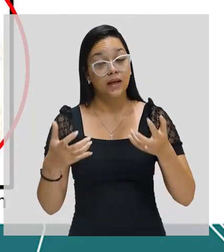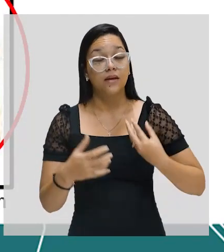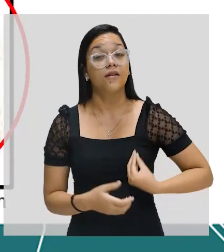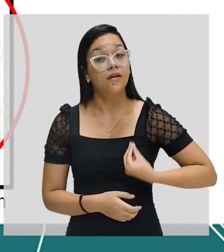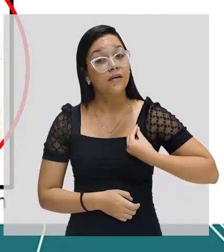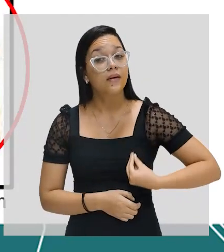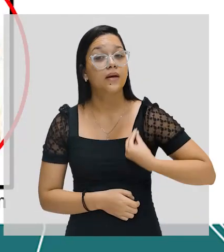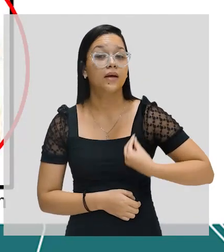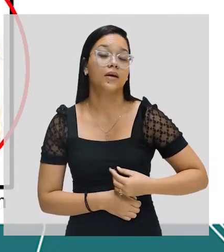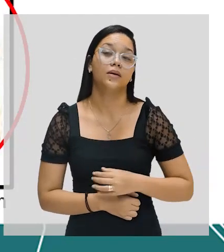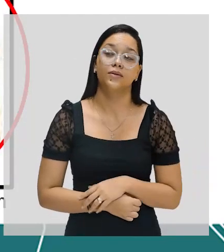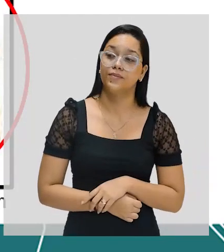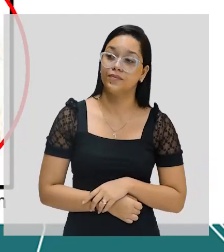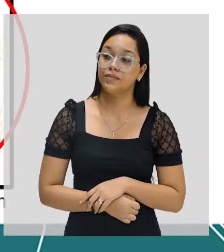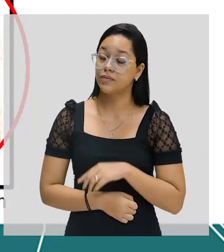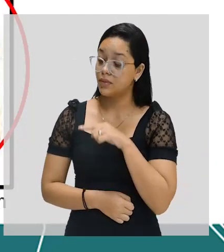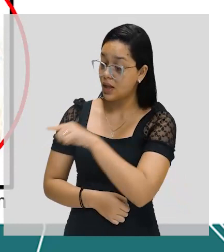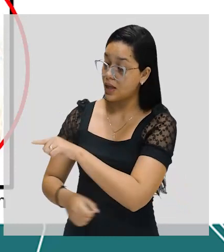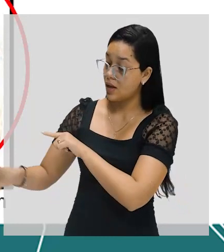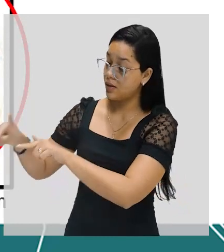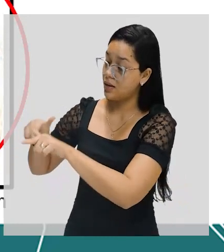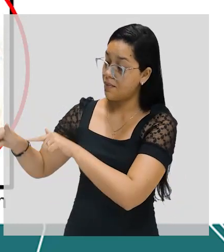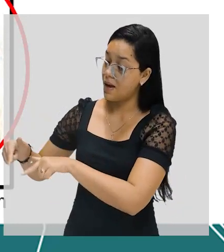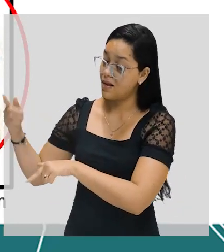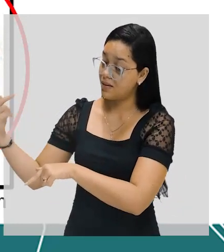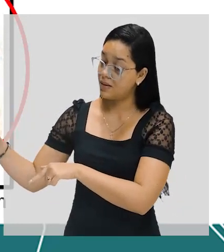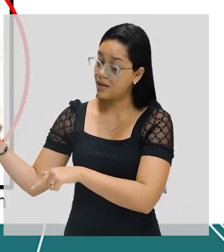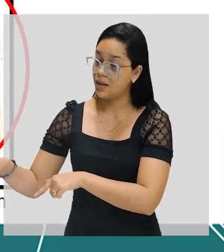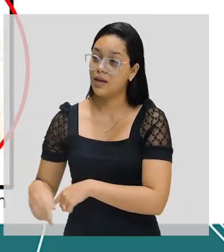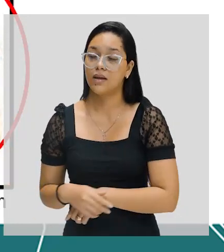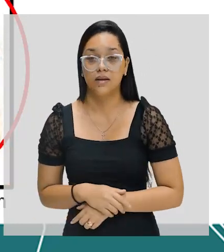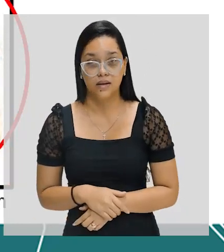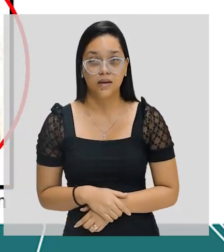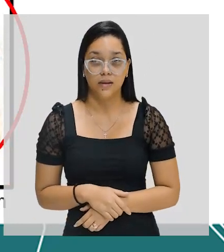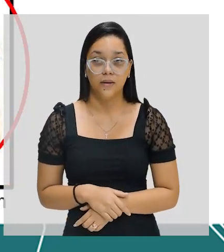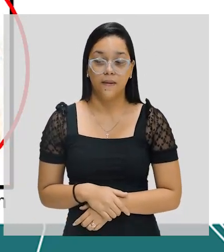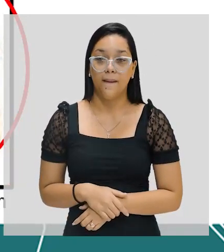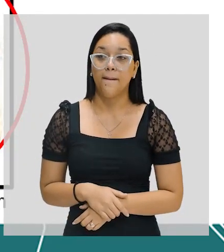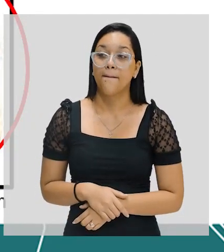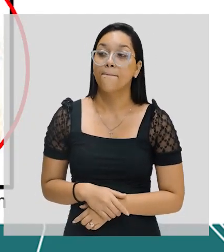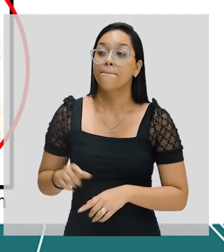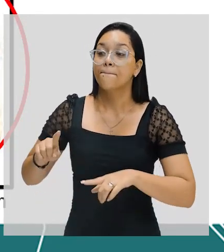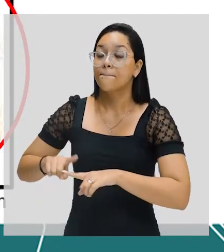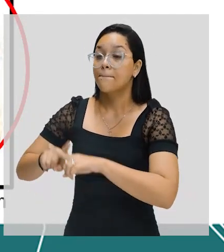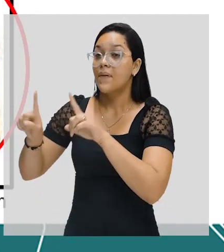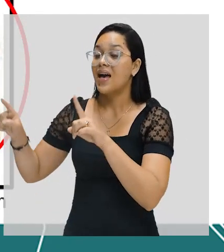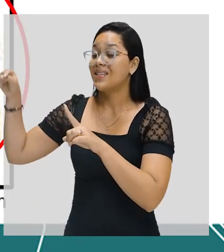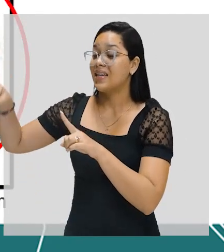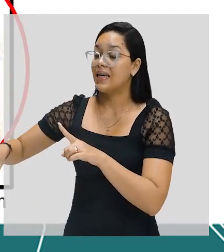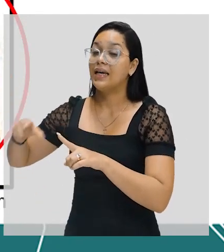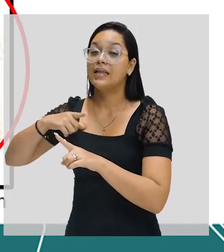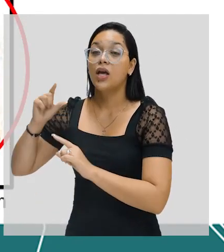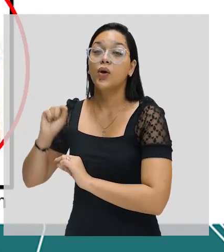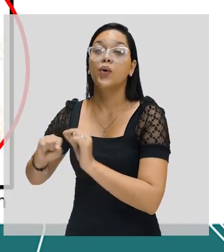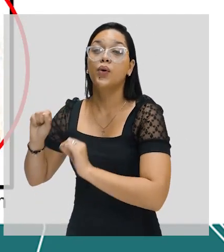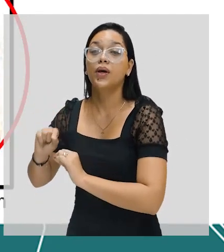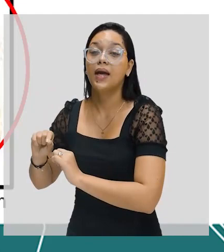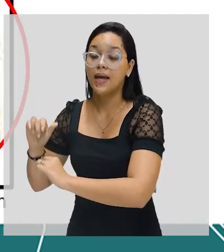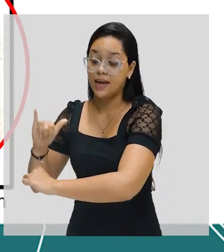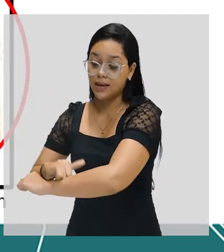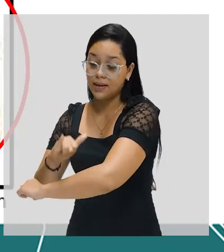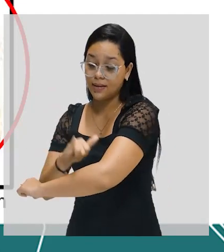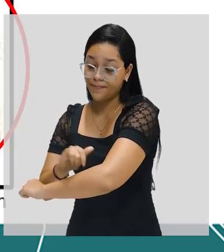sobrevivência. Aqui é o trabalho dele. Aqui é o ganha-pão dele. Mas só que aqui ele tem um gasto energético o